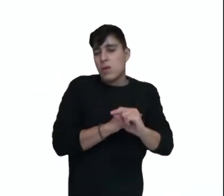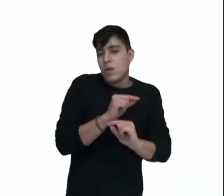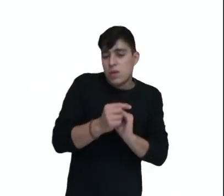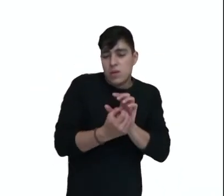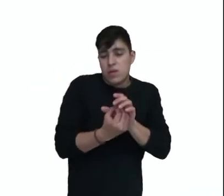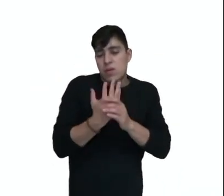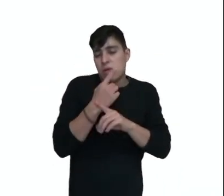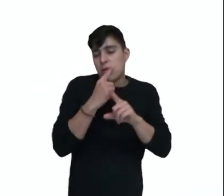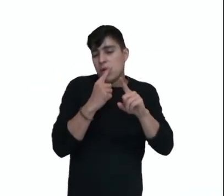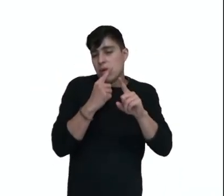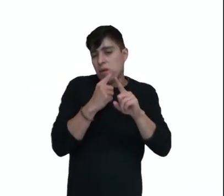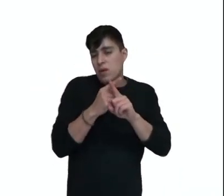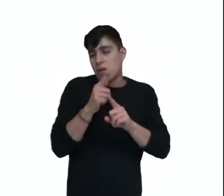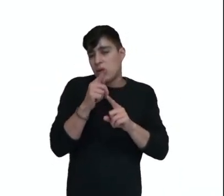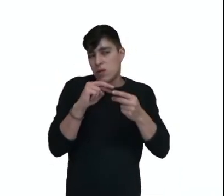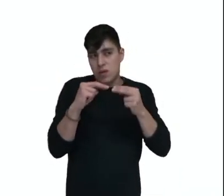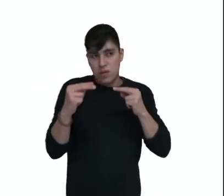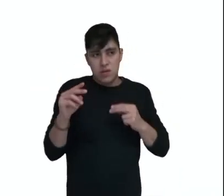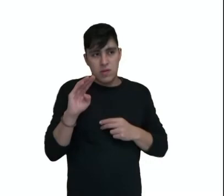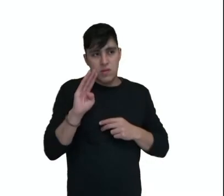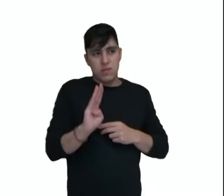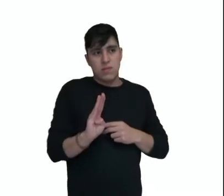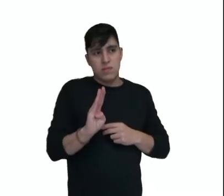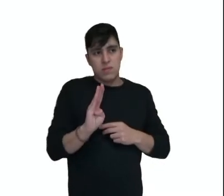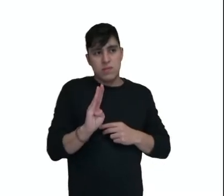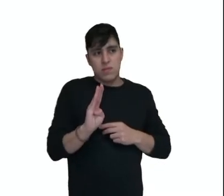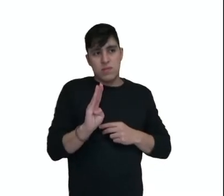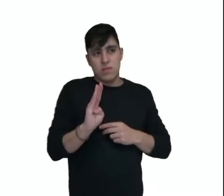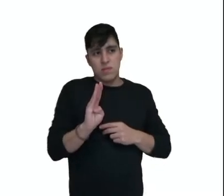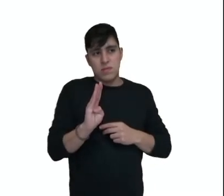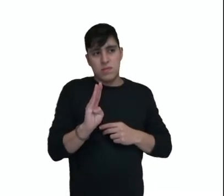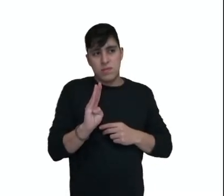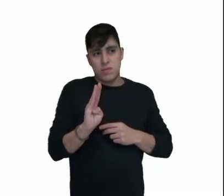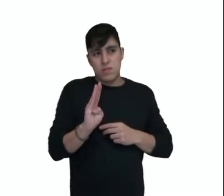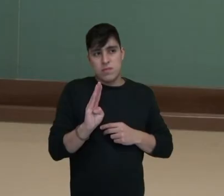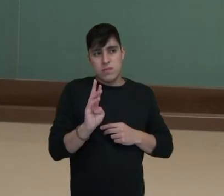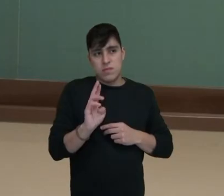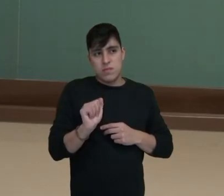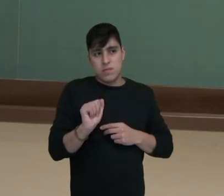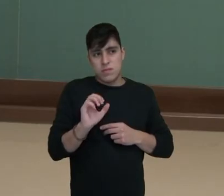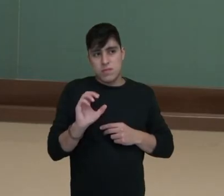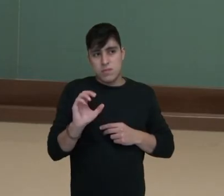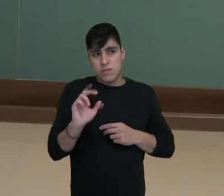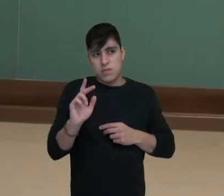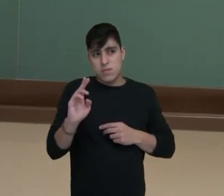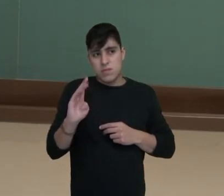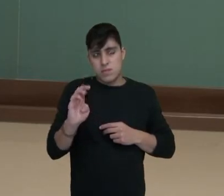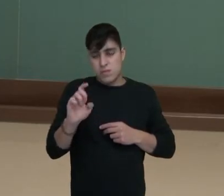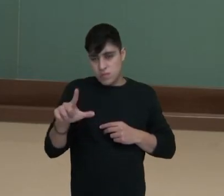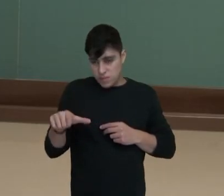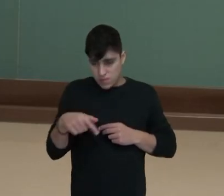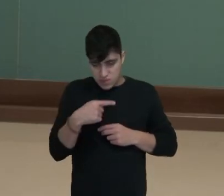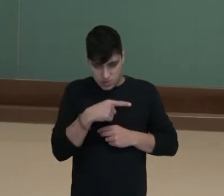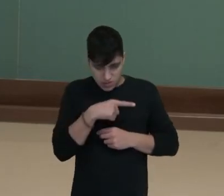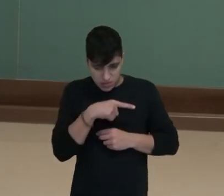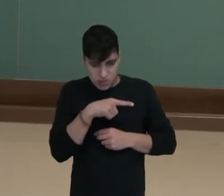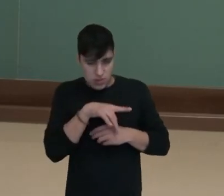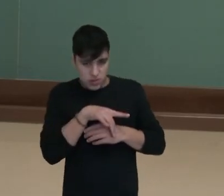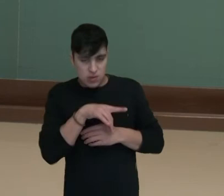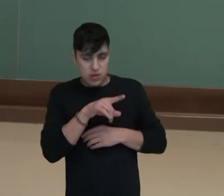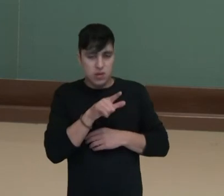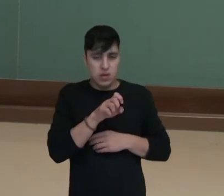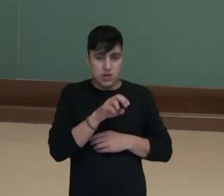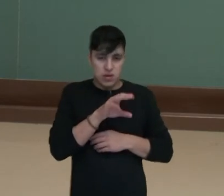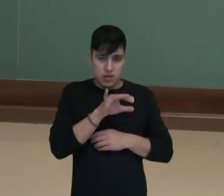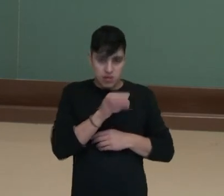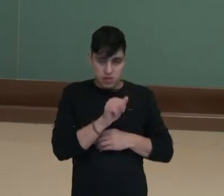do gene B-Krabbe. Olha, então o que acontece? O que ela está dizendo? Que existe a leucemia mieloide e